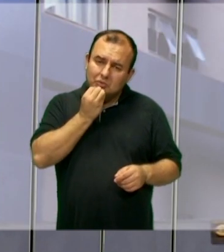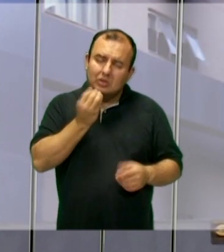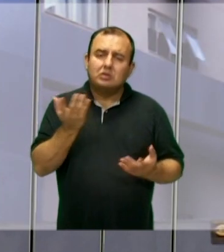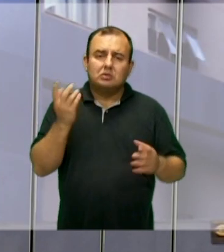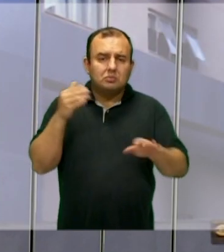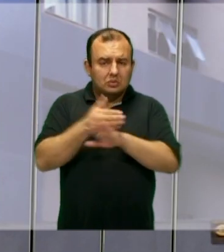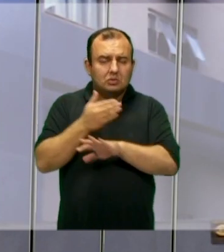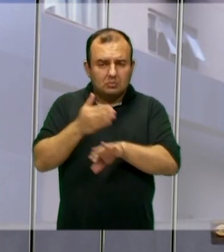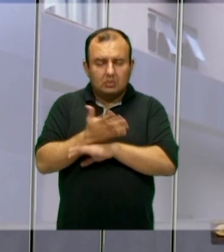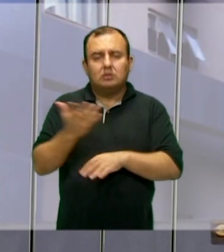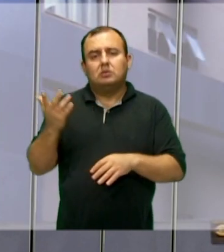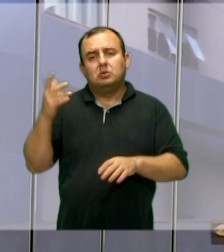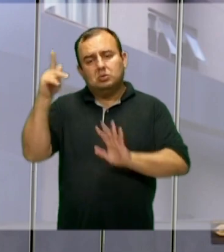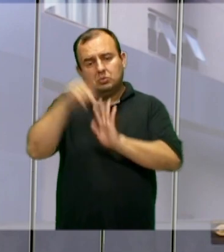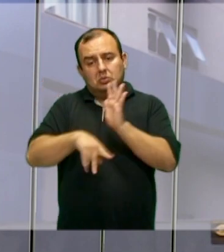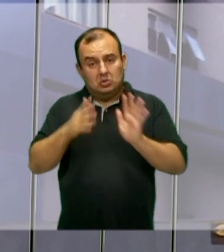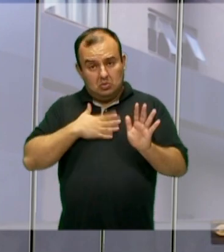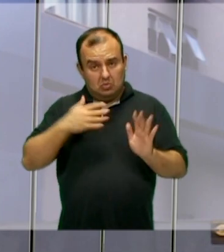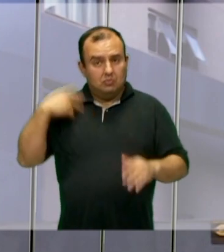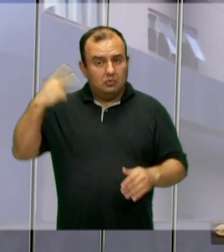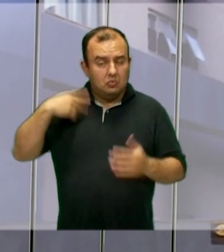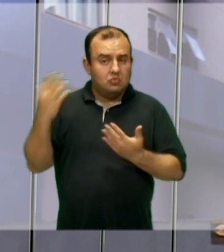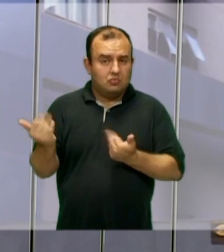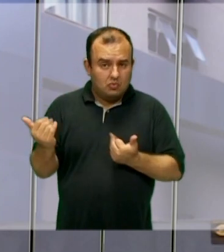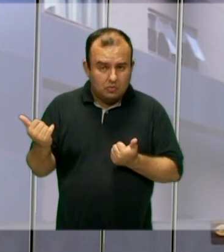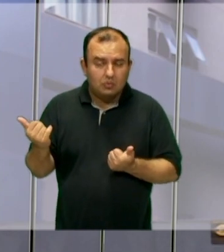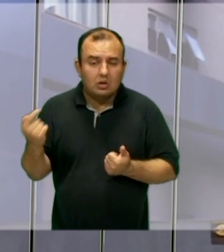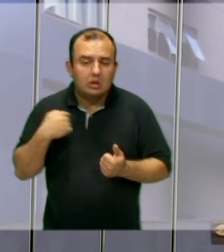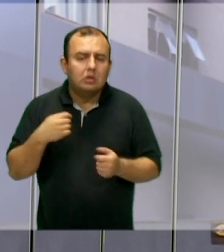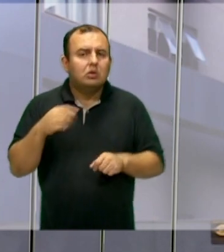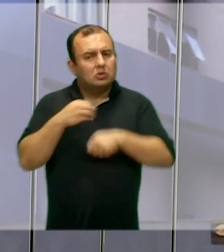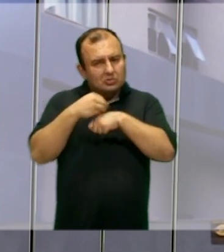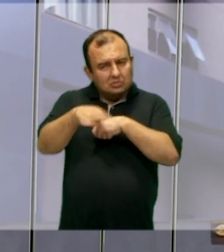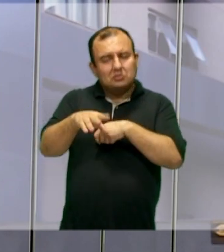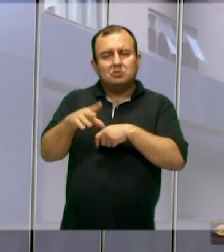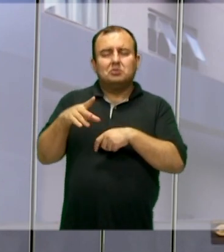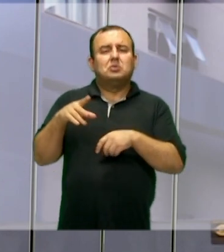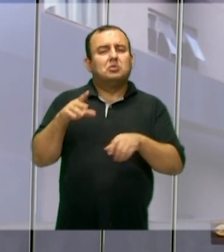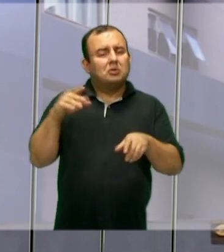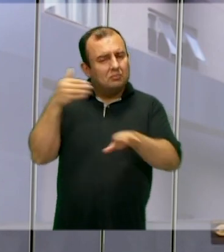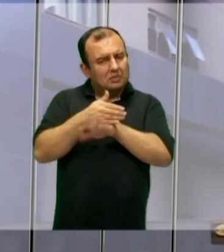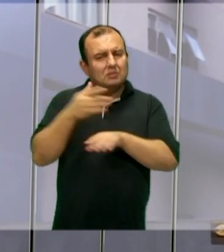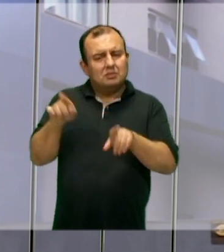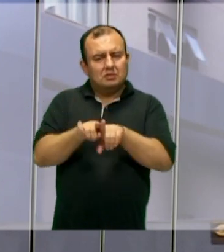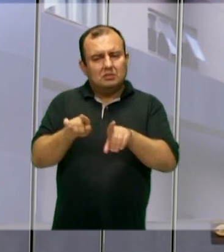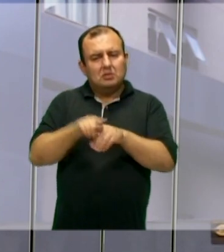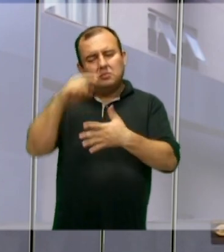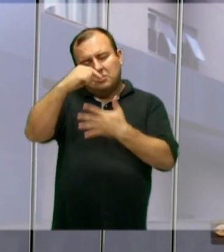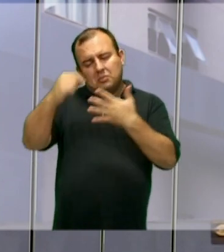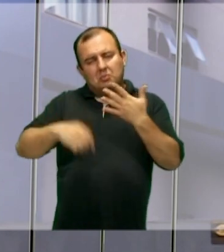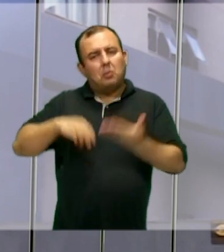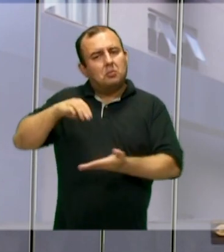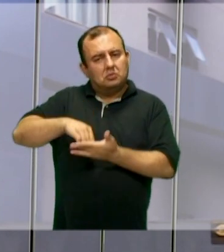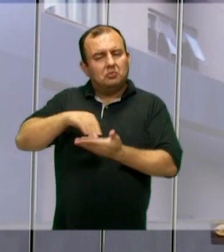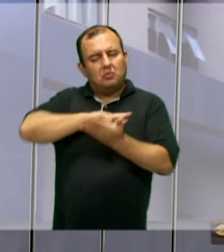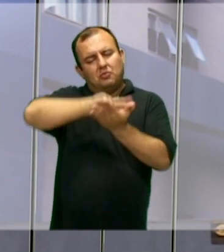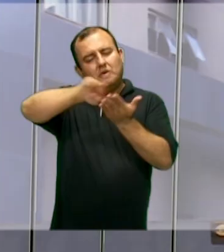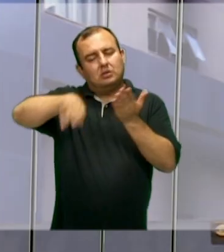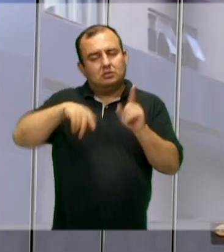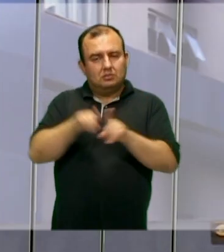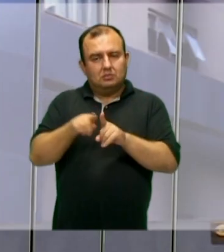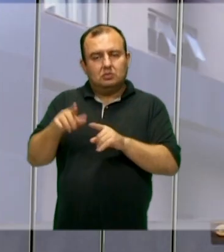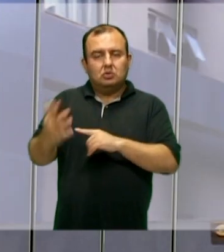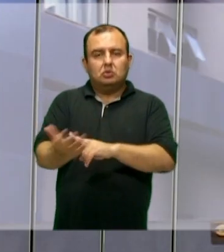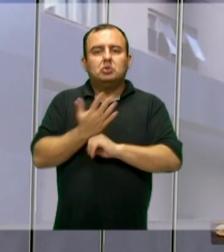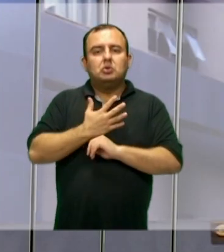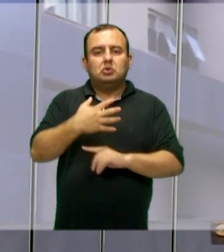projeto, eu, como vereador mirim, né, que estou participando desse projeto, recomendo muito fortemente. Por uma série de motivos que a gente já falou aqui, né? Primeiro que ele